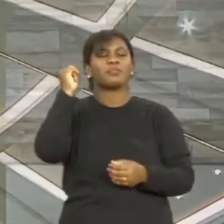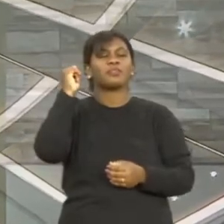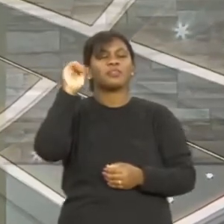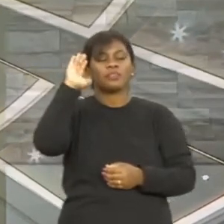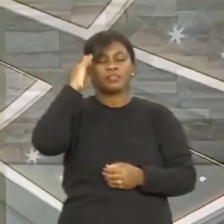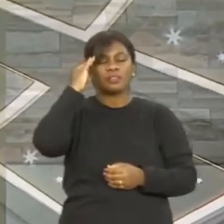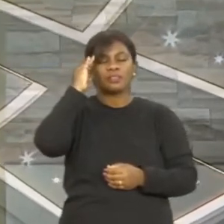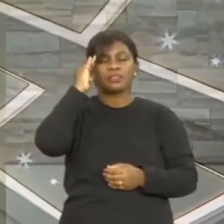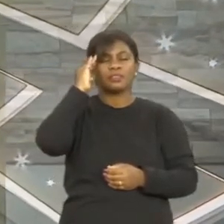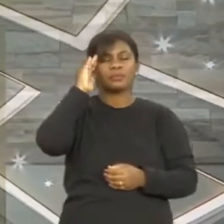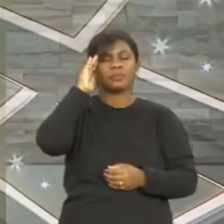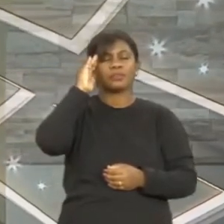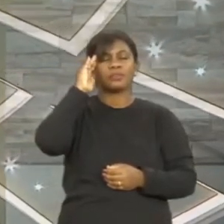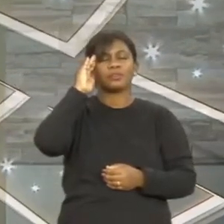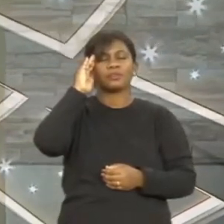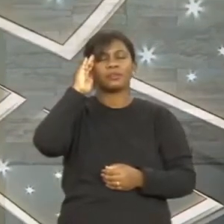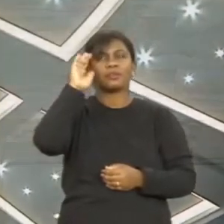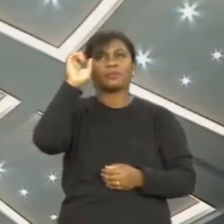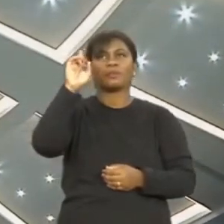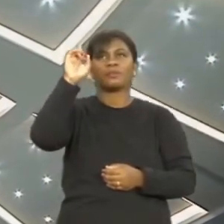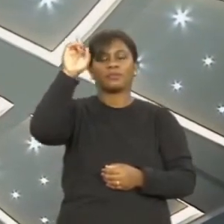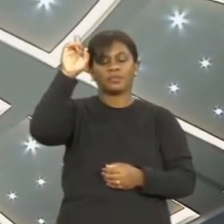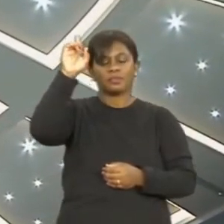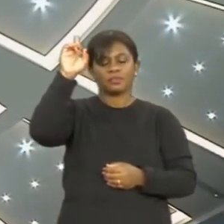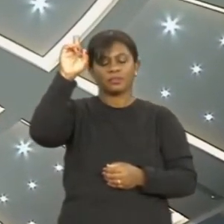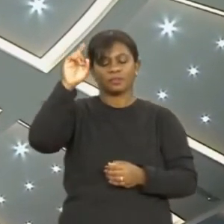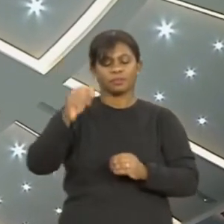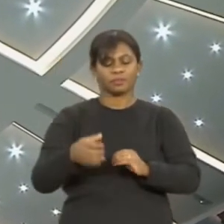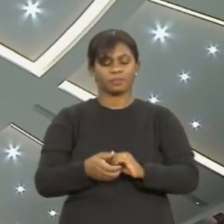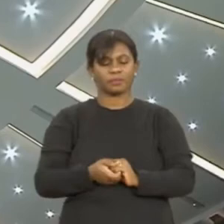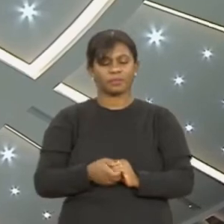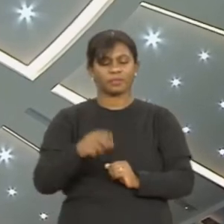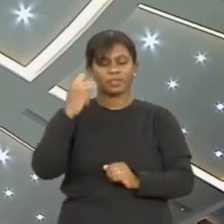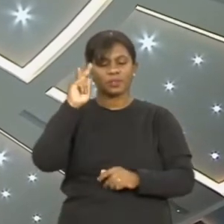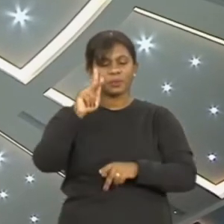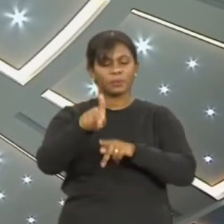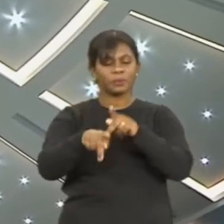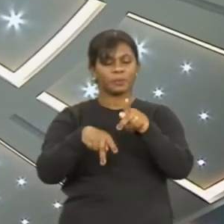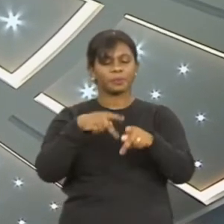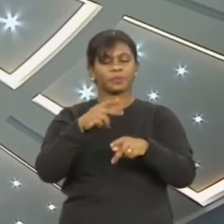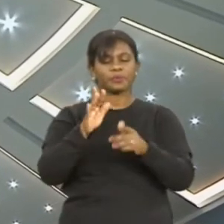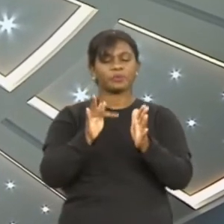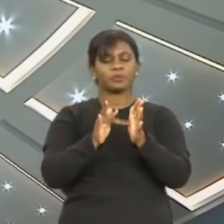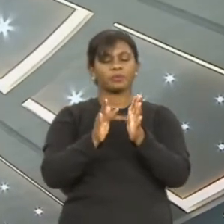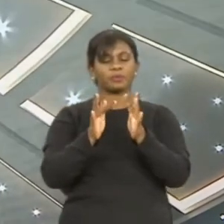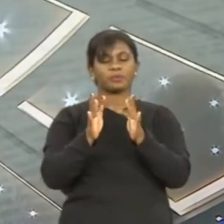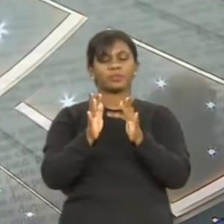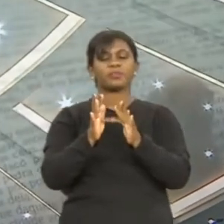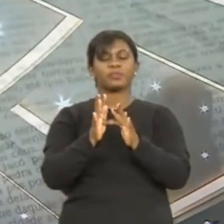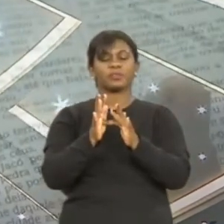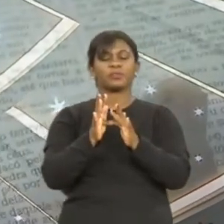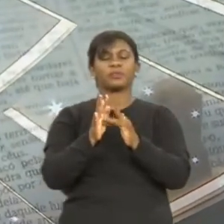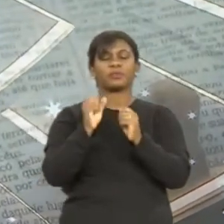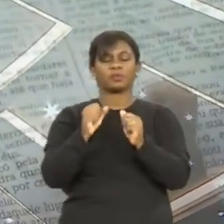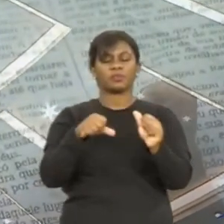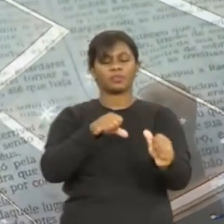te ouvir, entendimento. Que o teu povo, meu Pai, possa ser